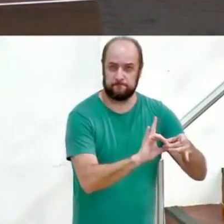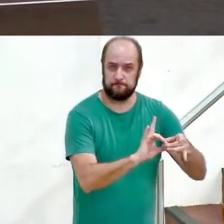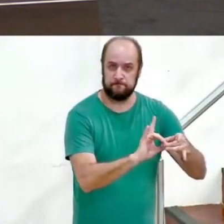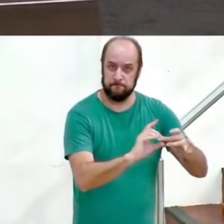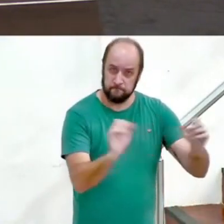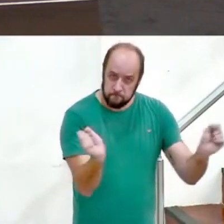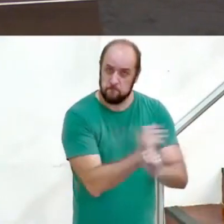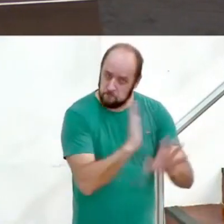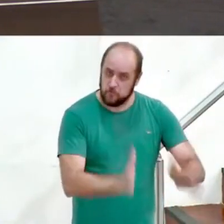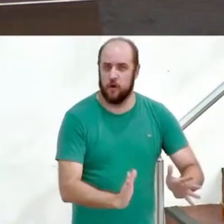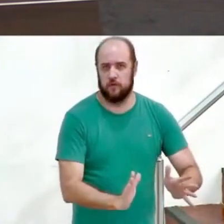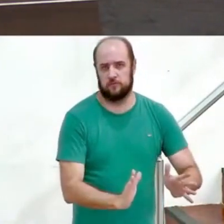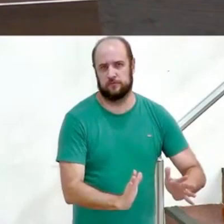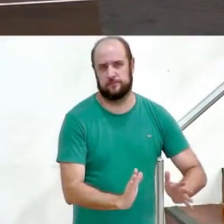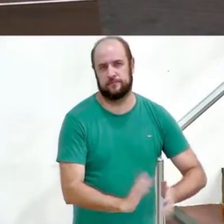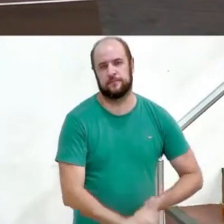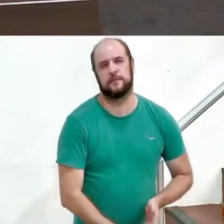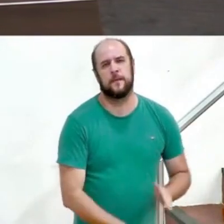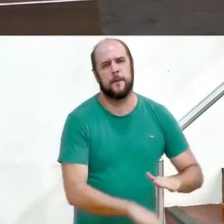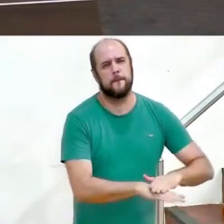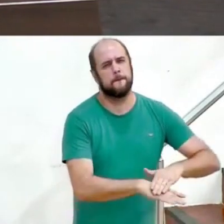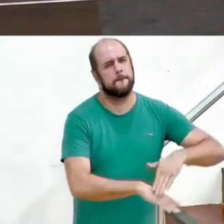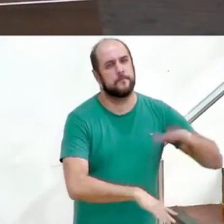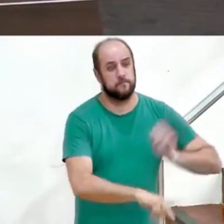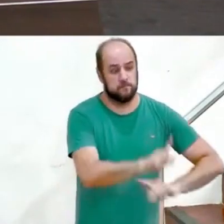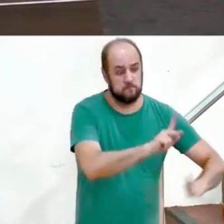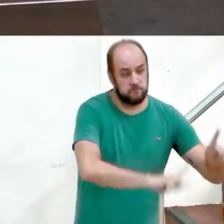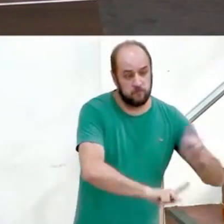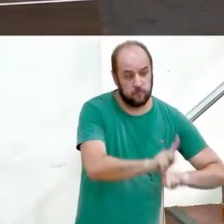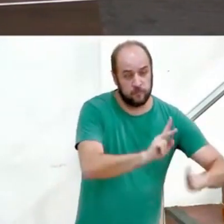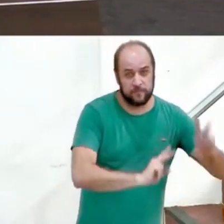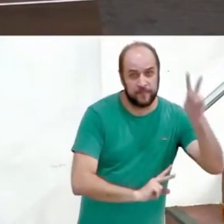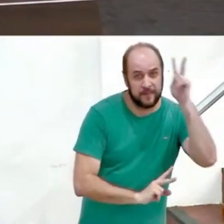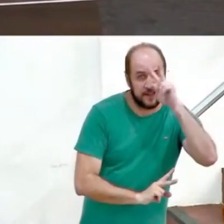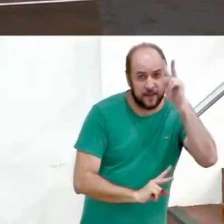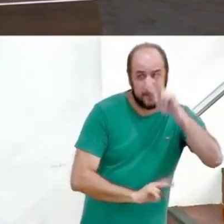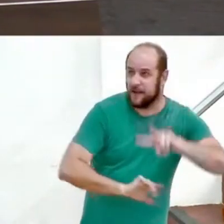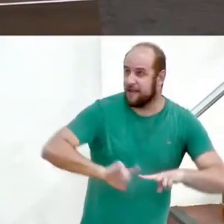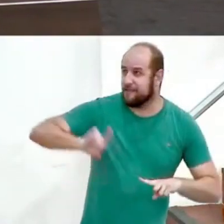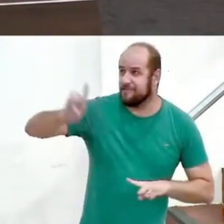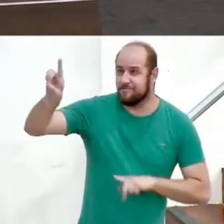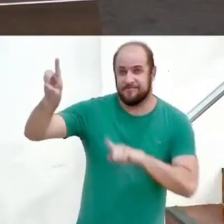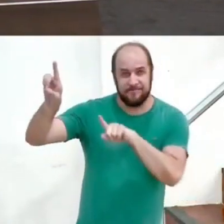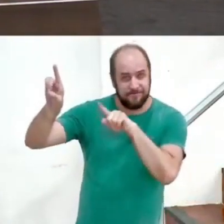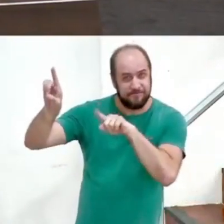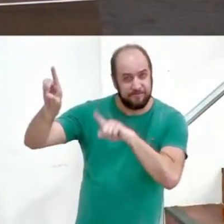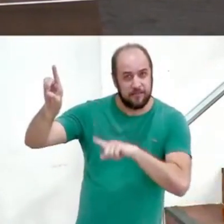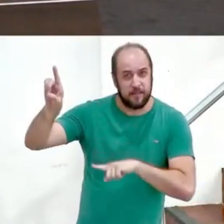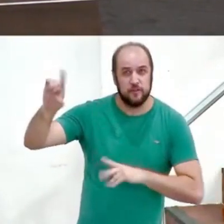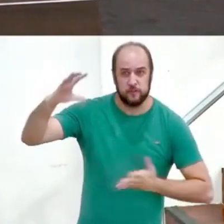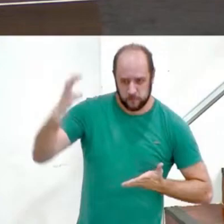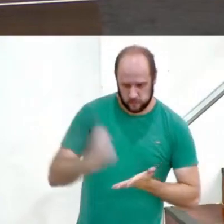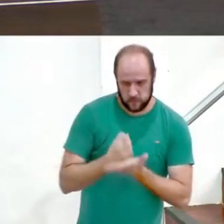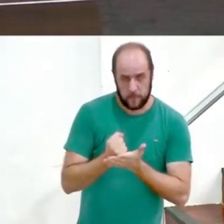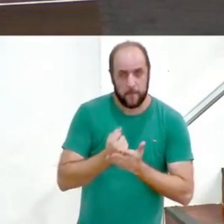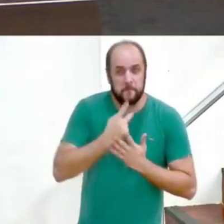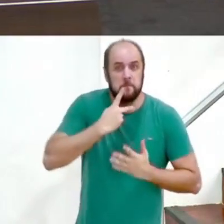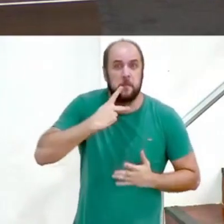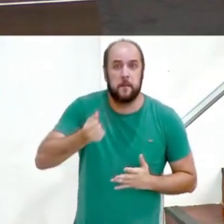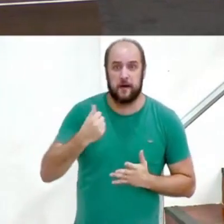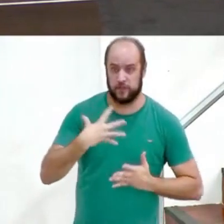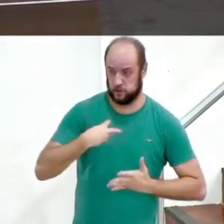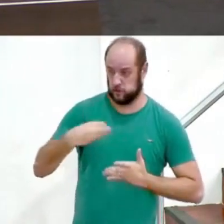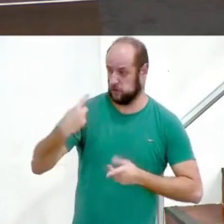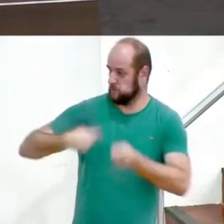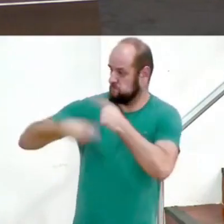Mais do que isso, este povo é relembrado de que Ele é o Deus que resgatou os seus pais, ou os pais